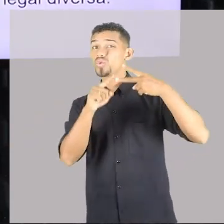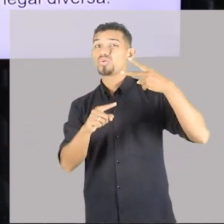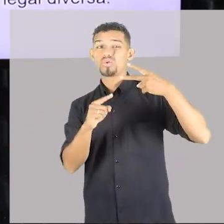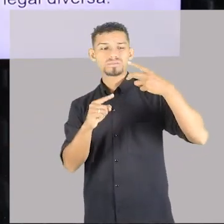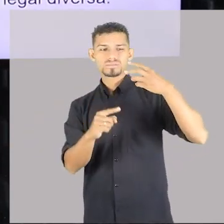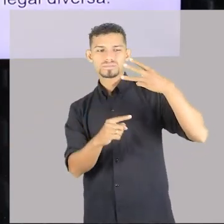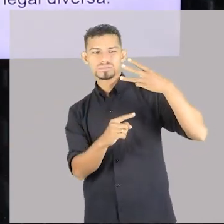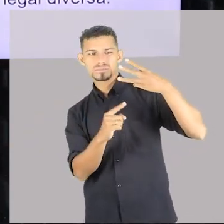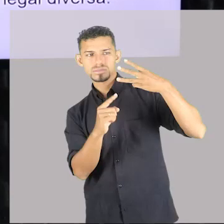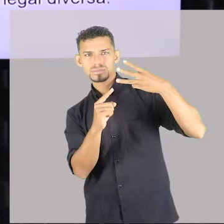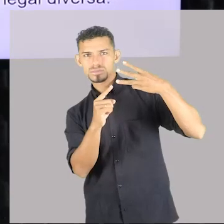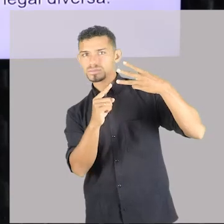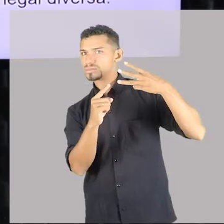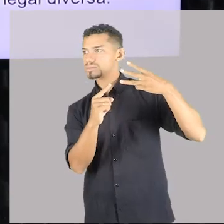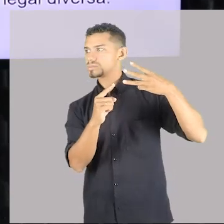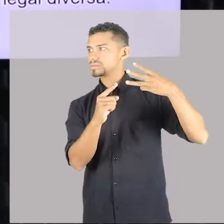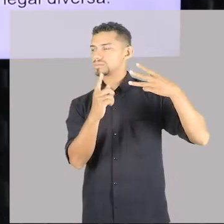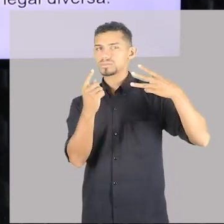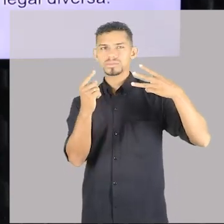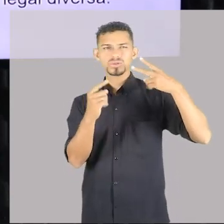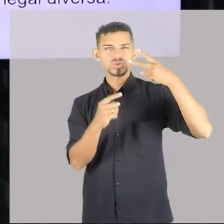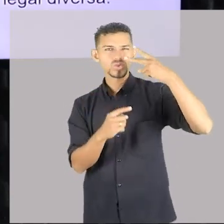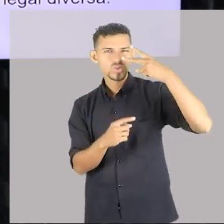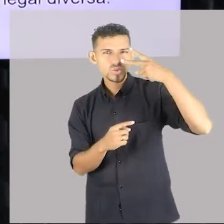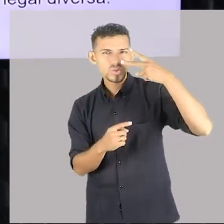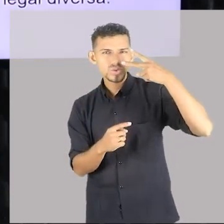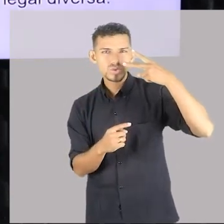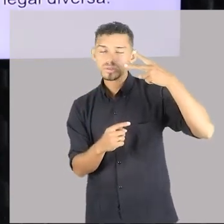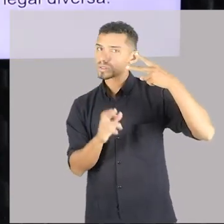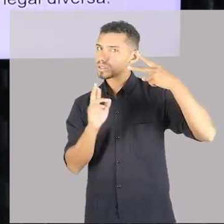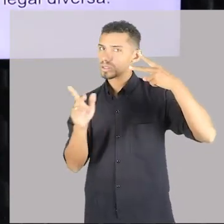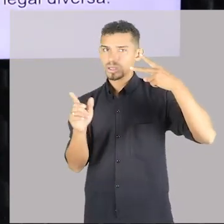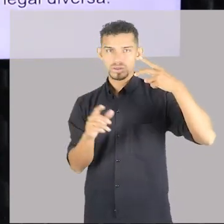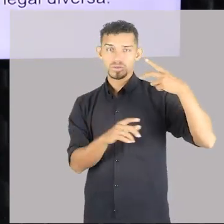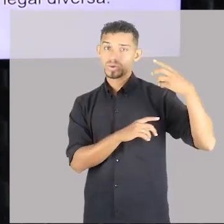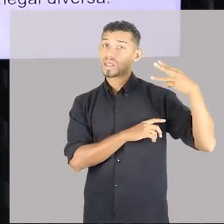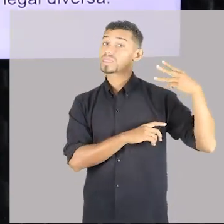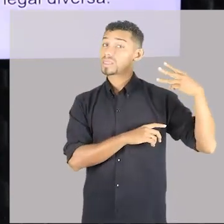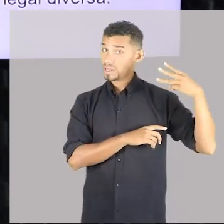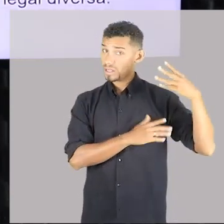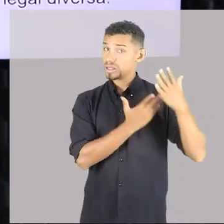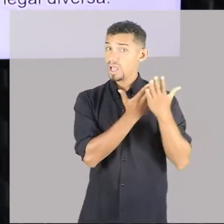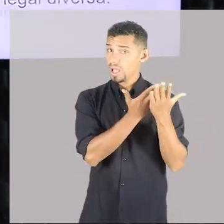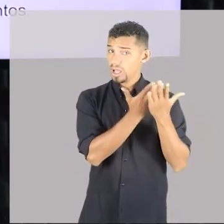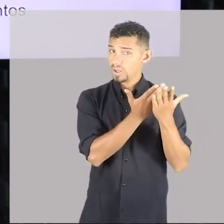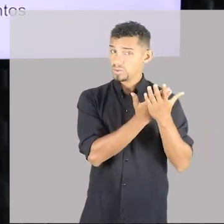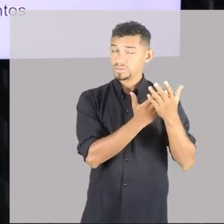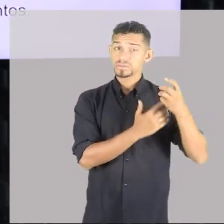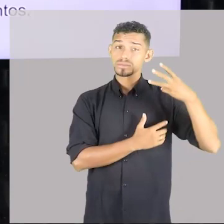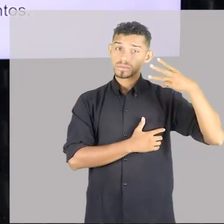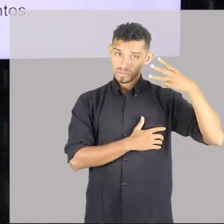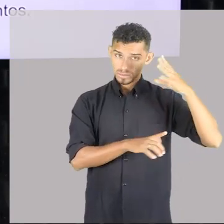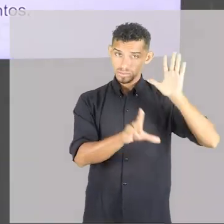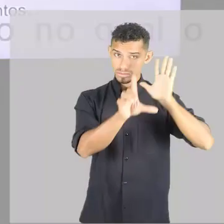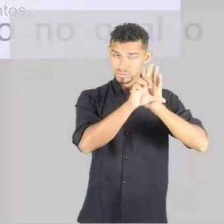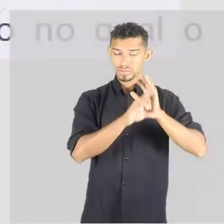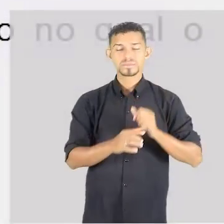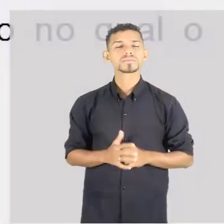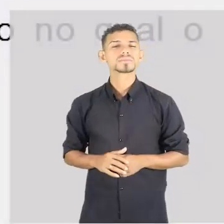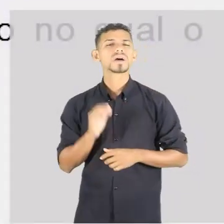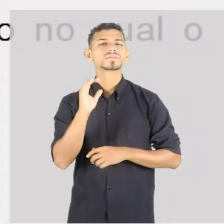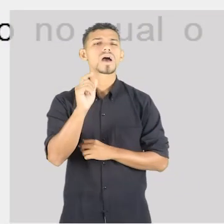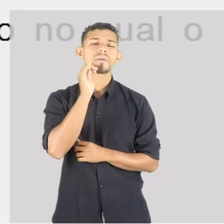Novamente, uma disposição legal muito clara, que coloca no máximo de 2, diferente do que a gente viu lá na lei.